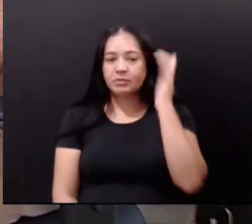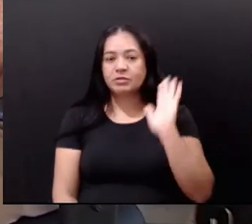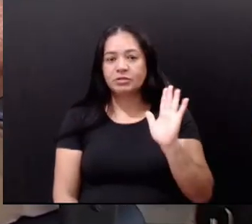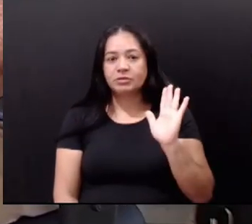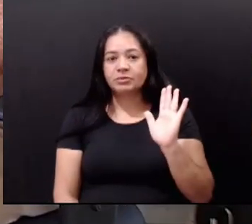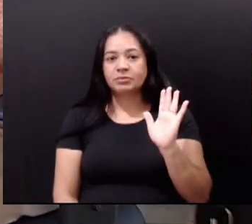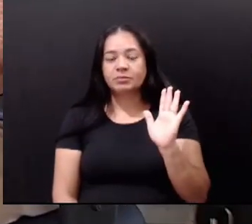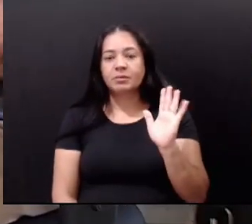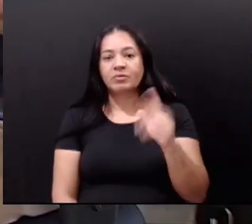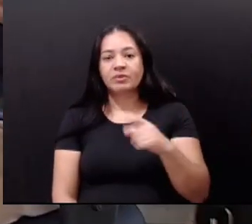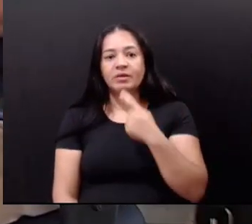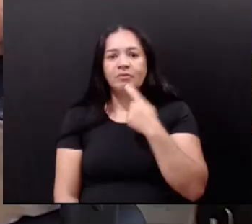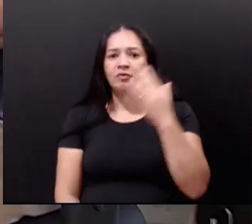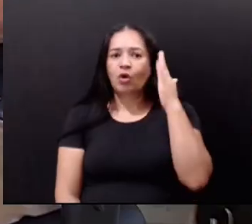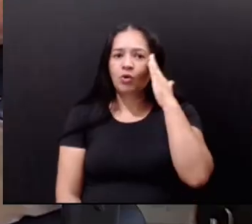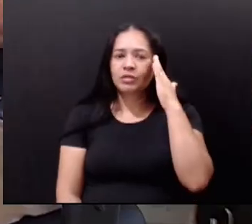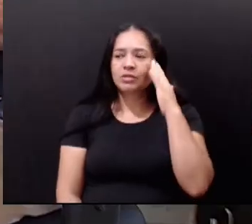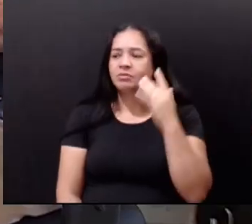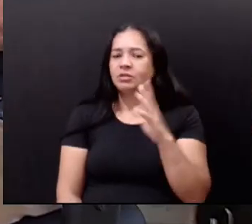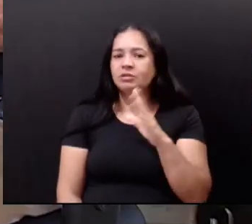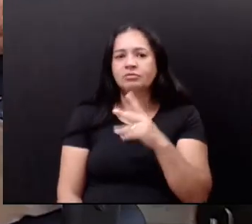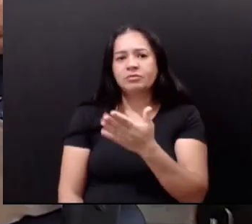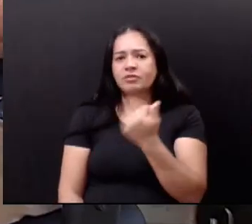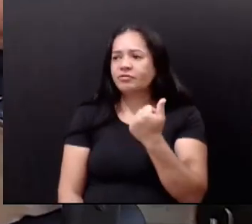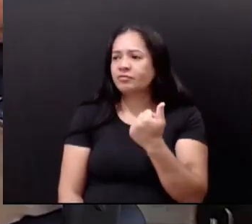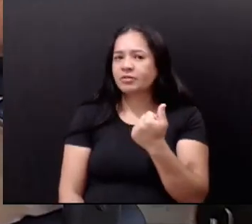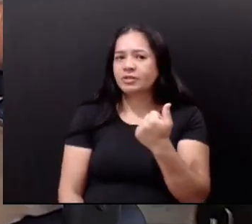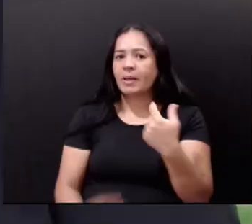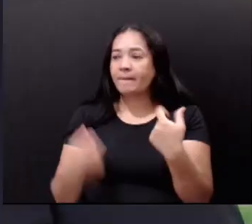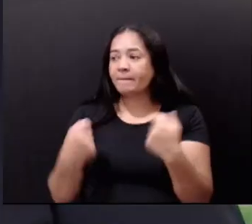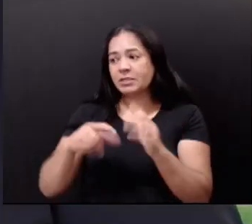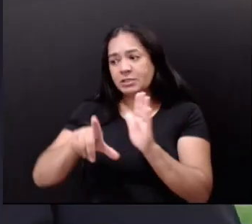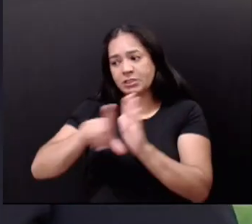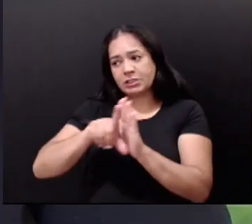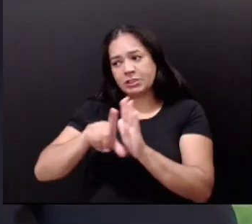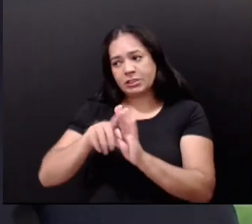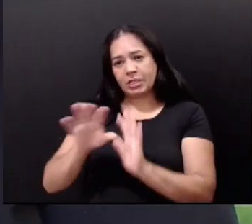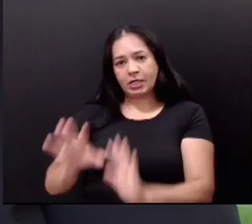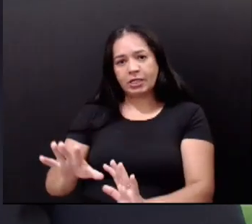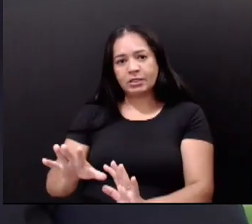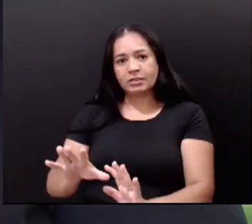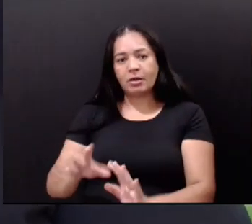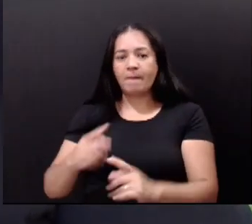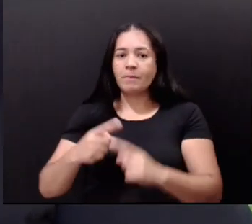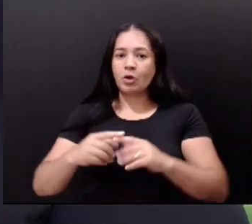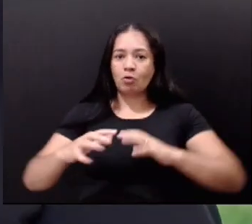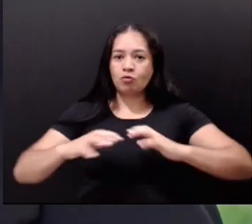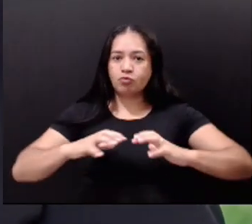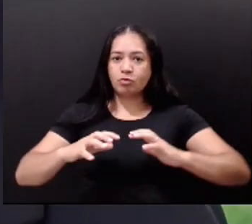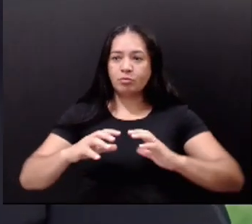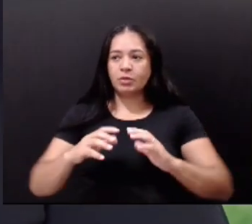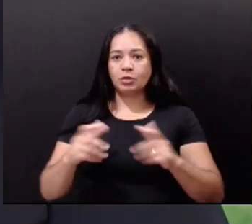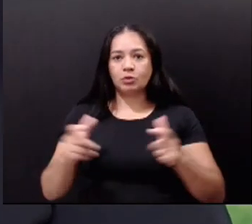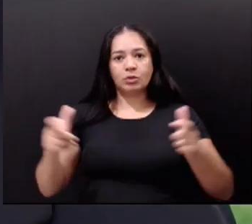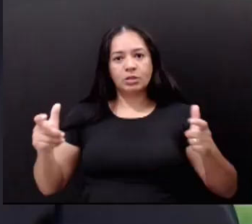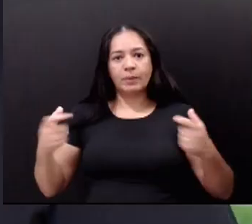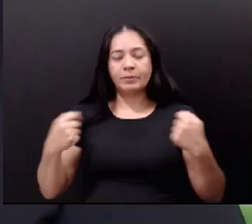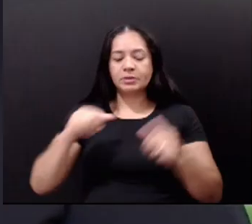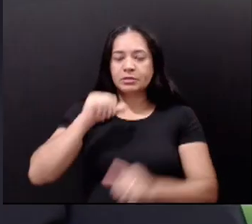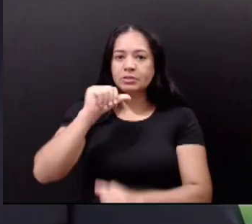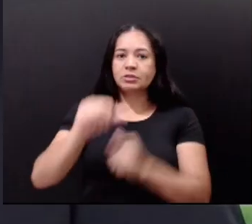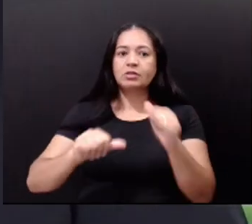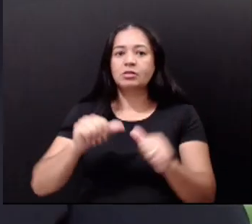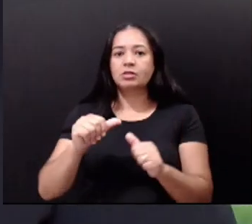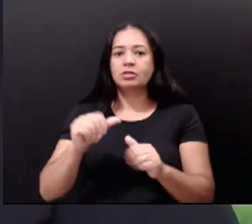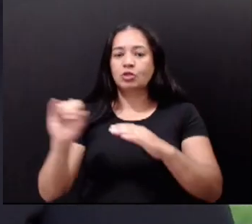sabendo, viu e falou: gente, precisamos legalizar isso, já está um movimento muito grande, precisa transformar isso numa instituição. E